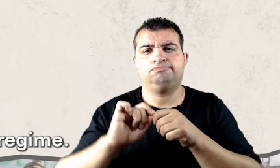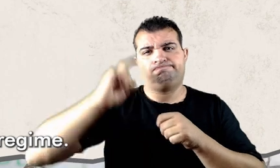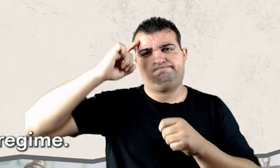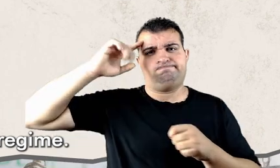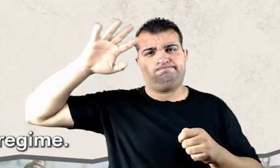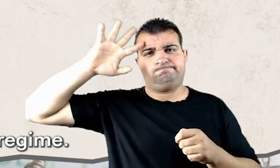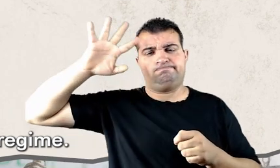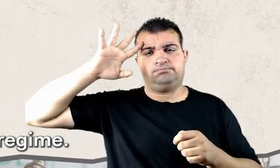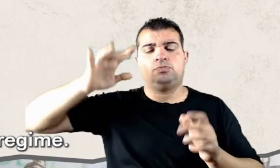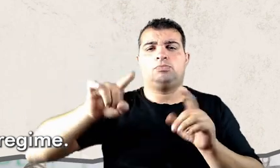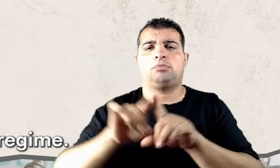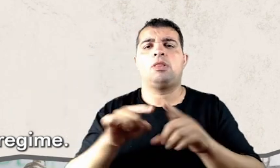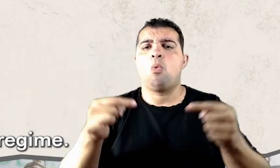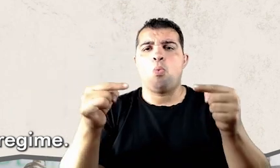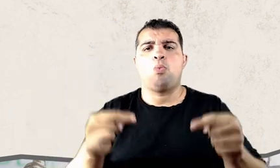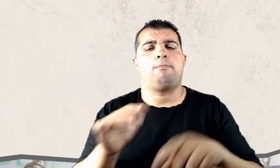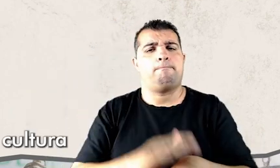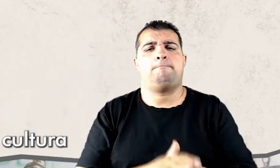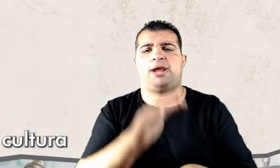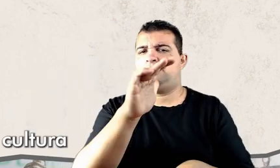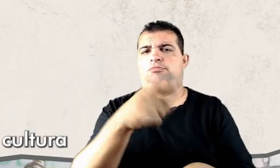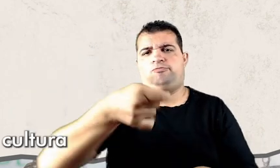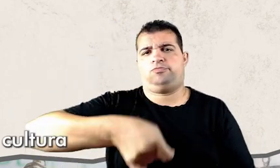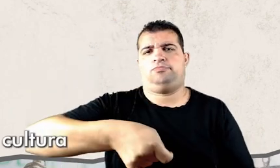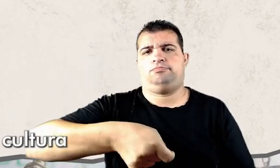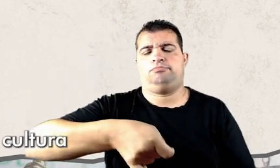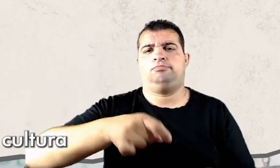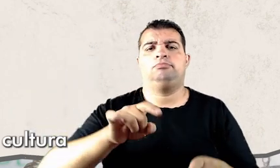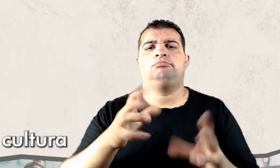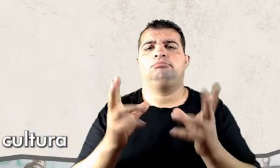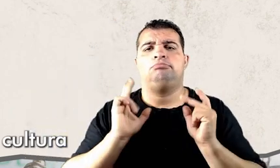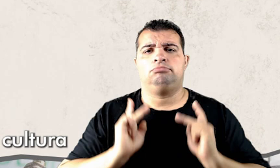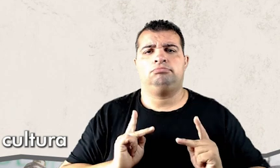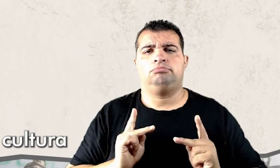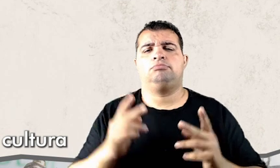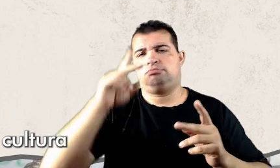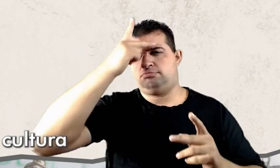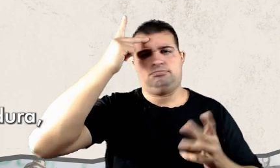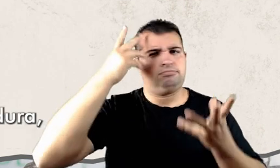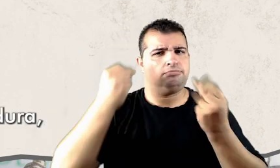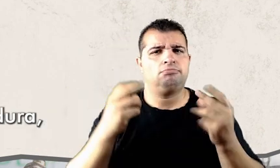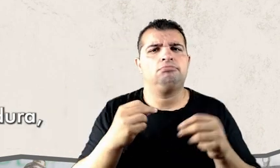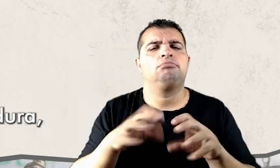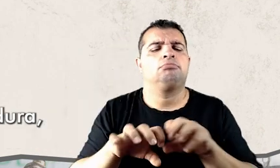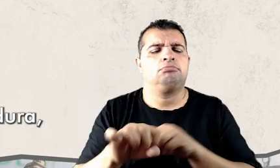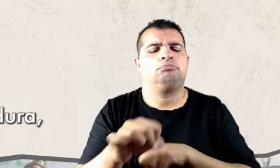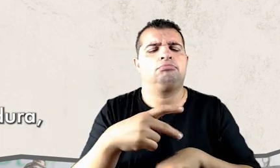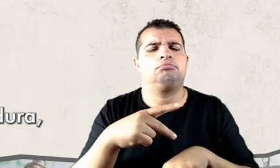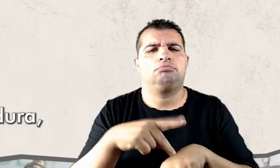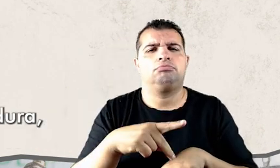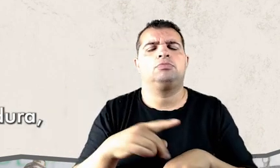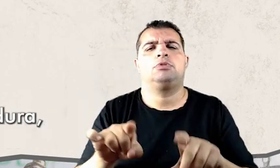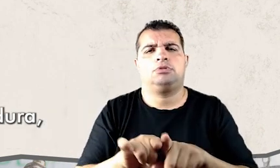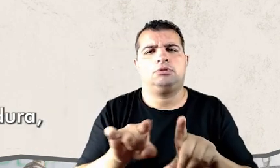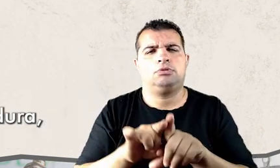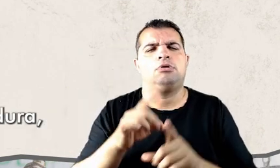uma oposição mais vigorosa ao regime, e muitas dessas pessoas que foram formadas dentro dessa cultura intelectual de resistência à